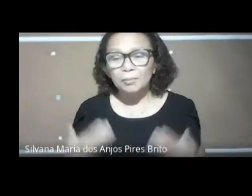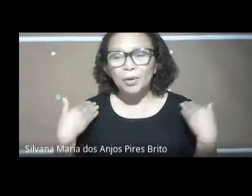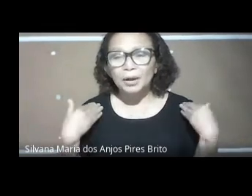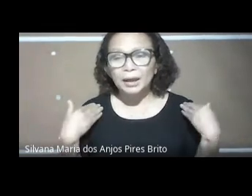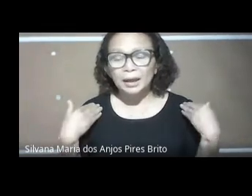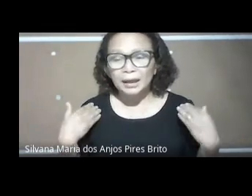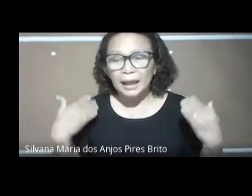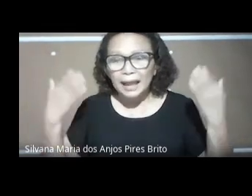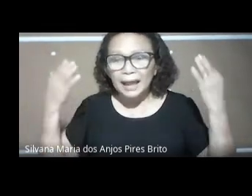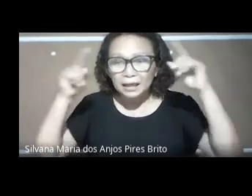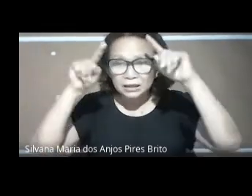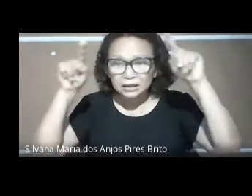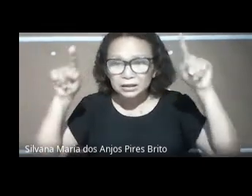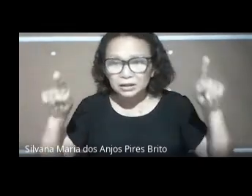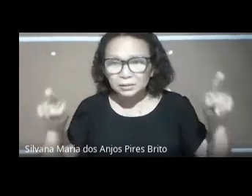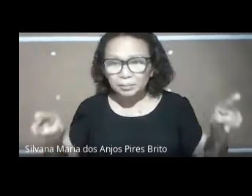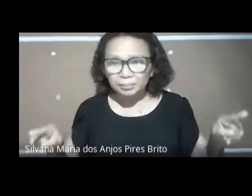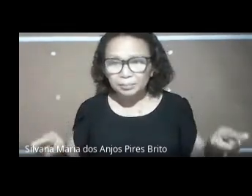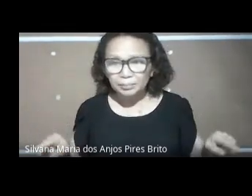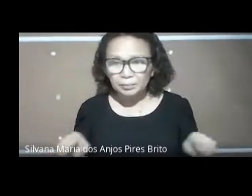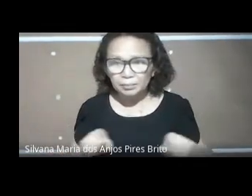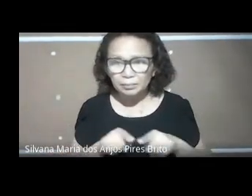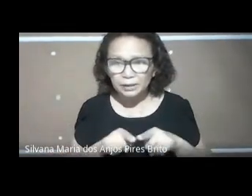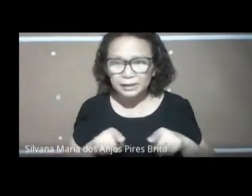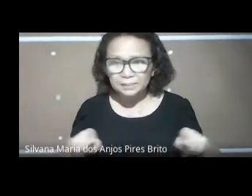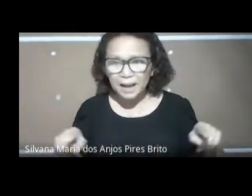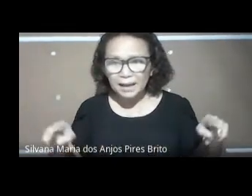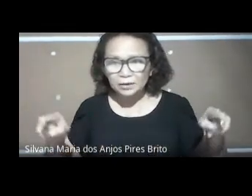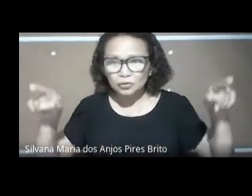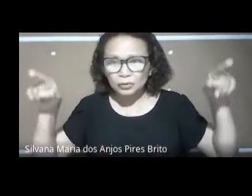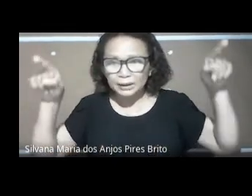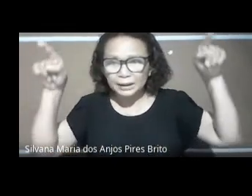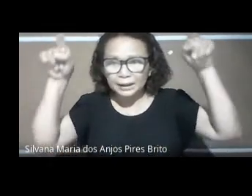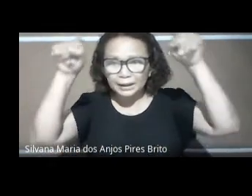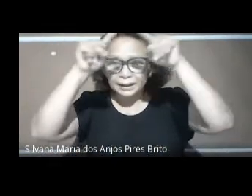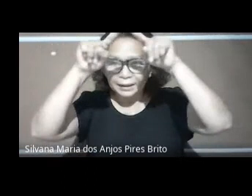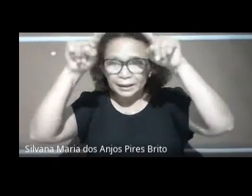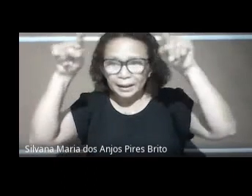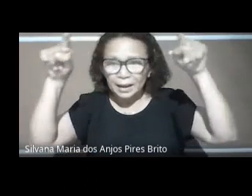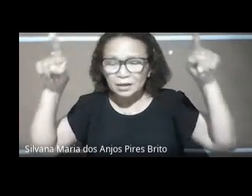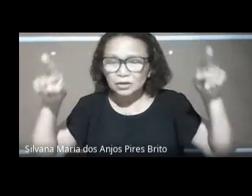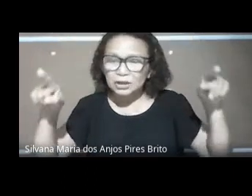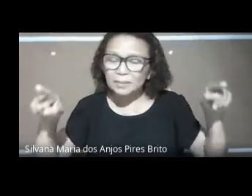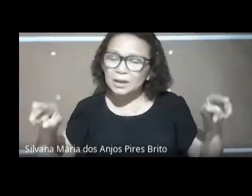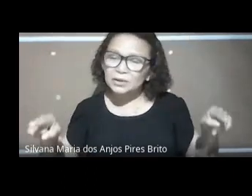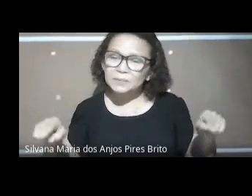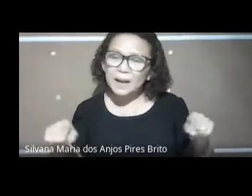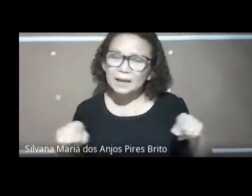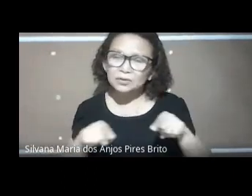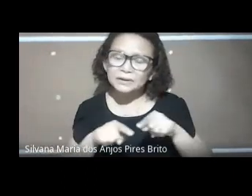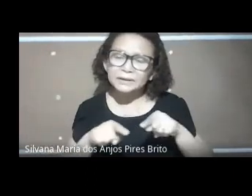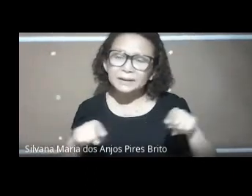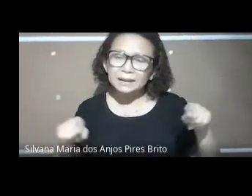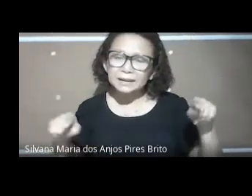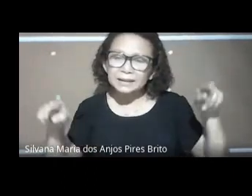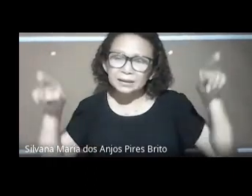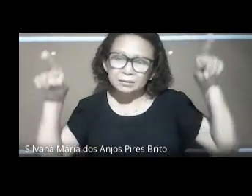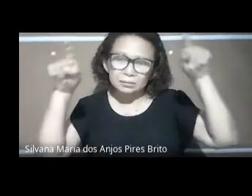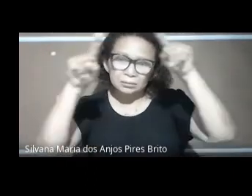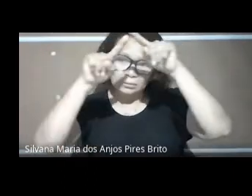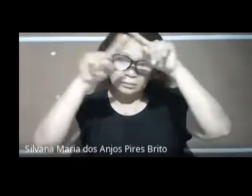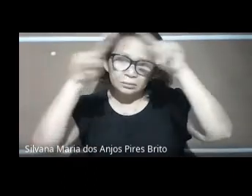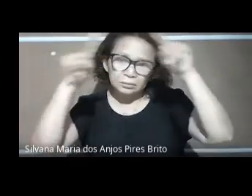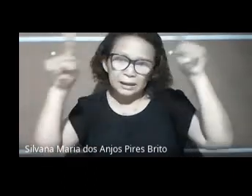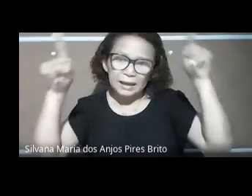cintura. Por quê? Este espaço aqui é justamente o espaço de